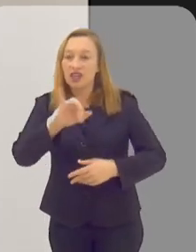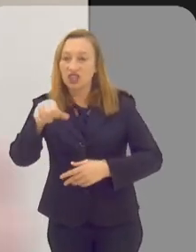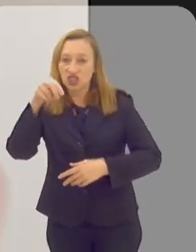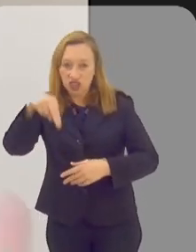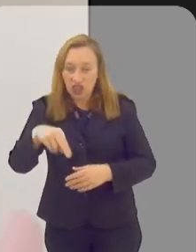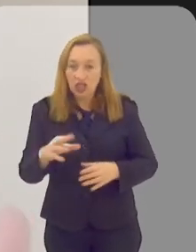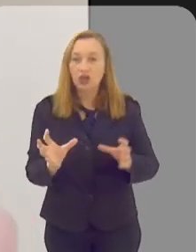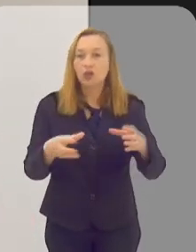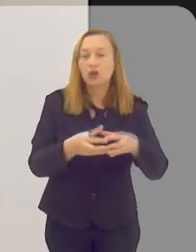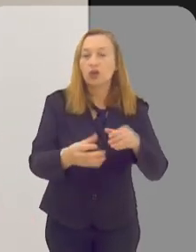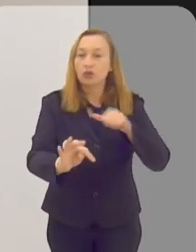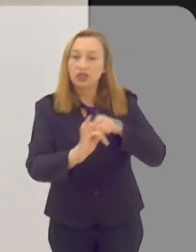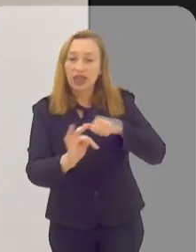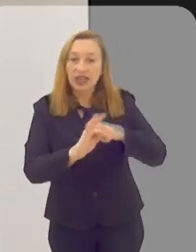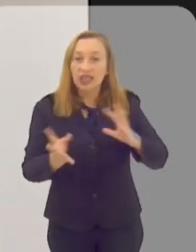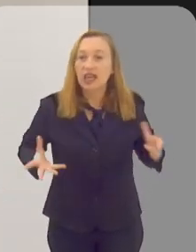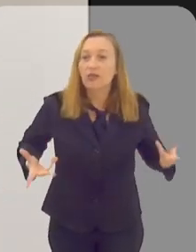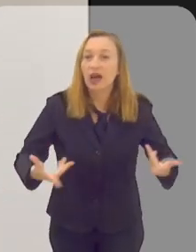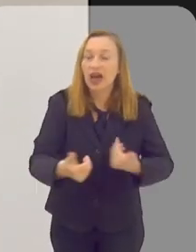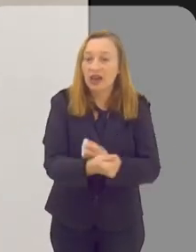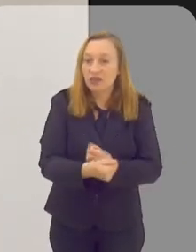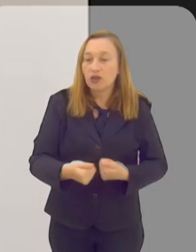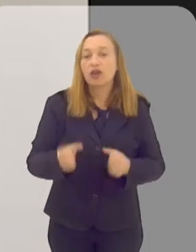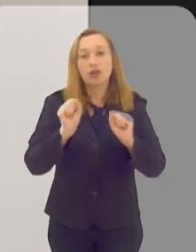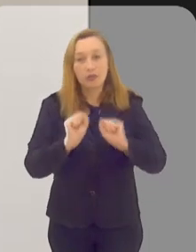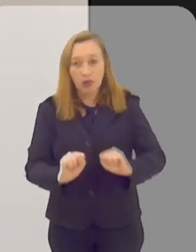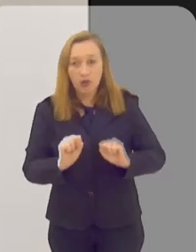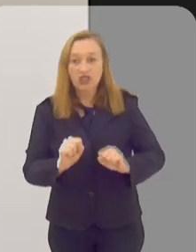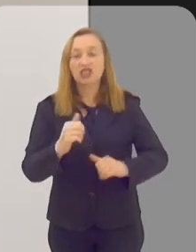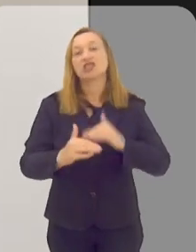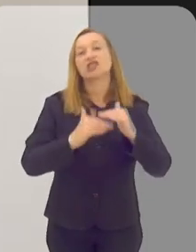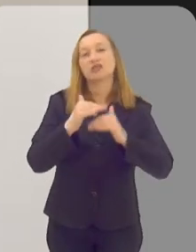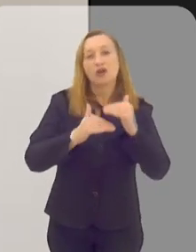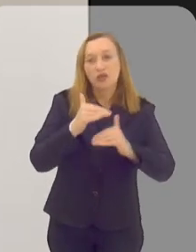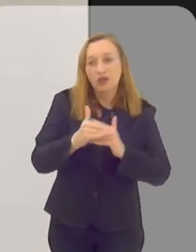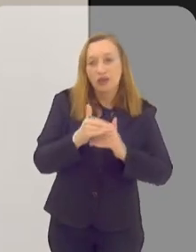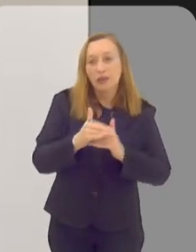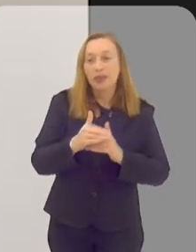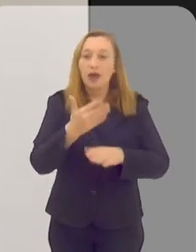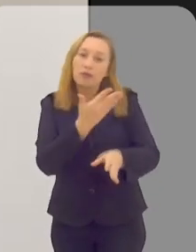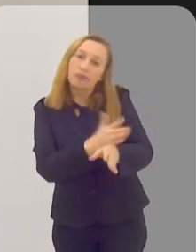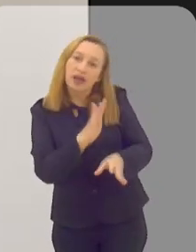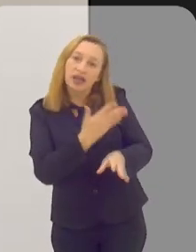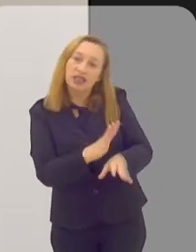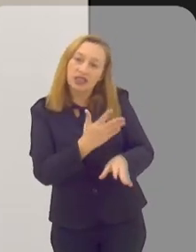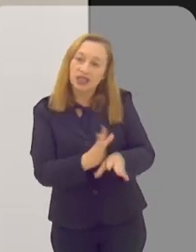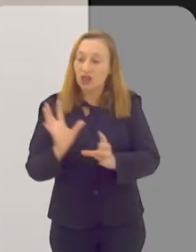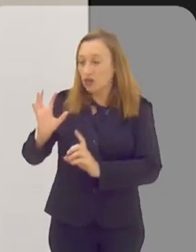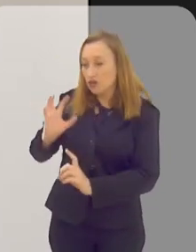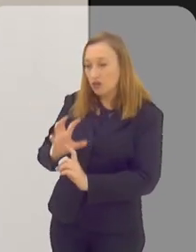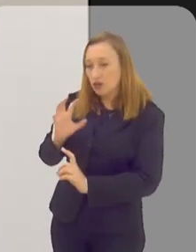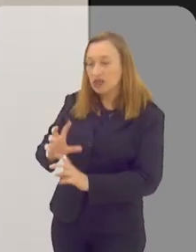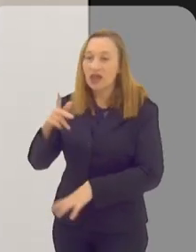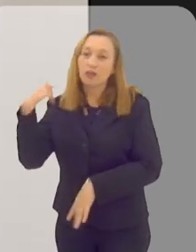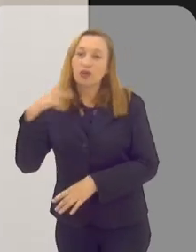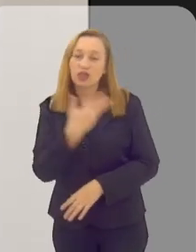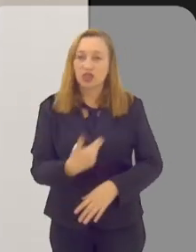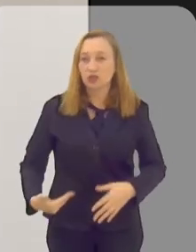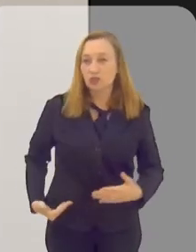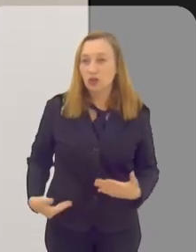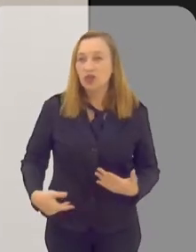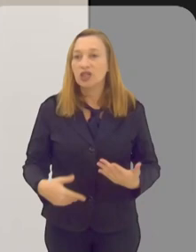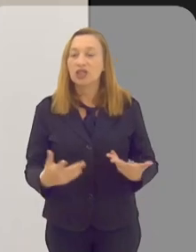as portas da Firjan, a equipe técnica da Firjan, que é maravilhosa, para que a gente possa desenvolver práticas